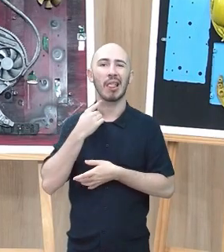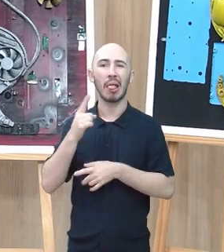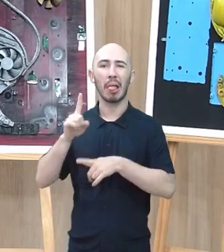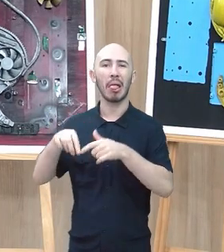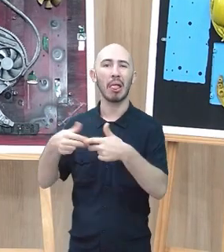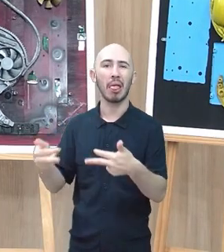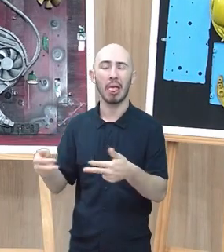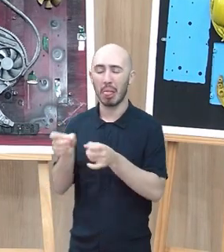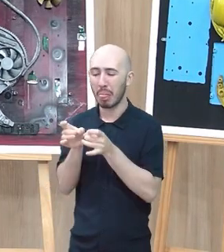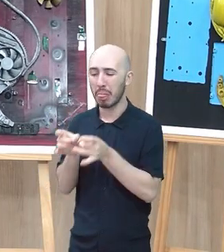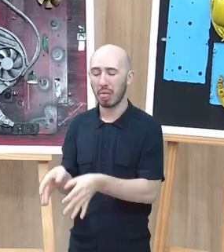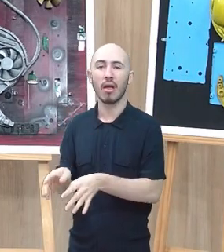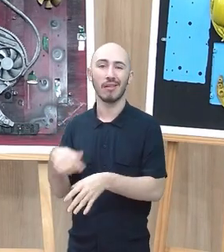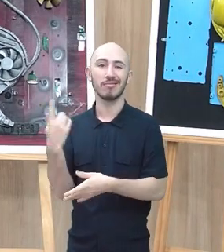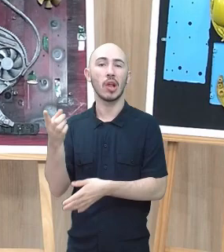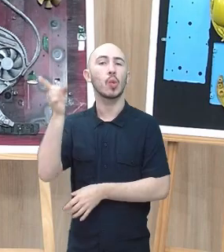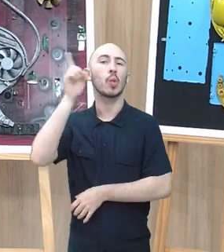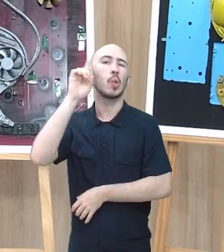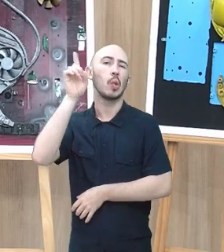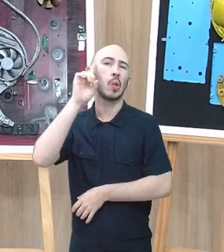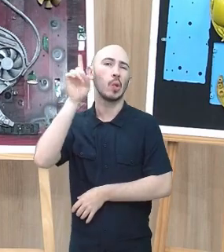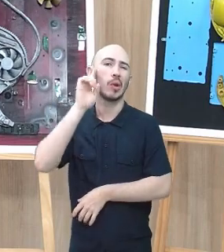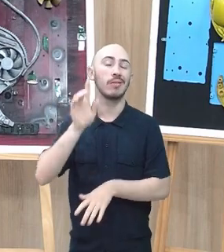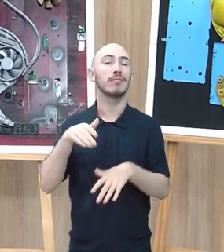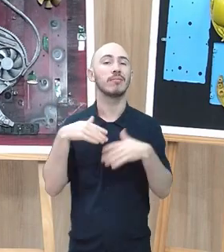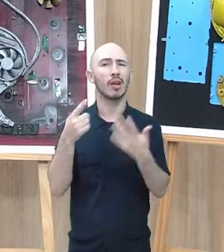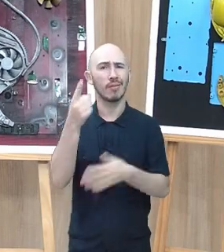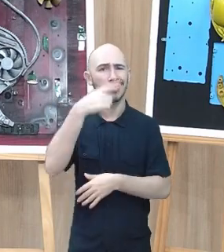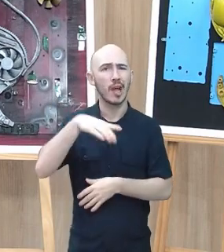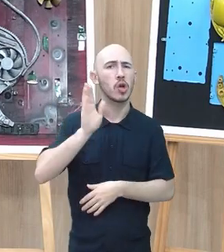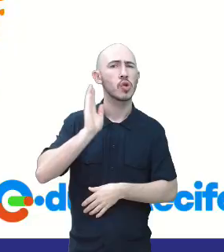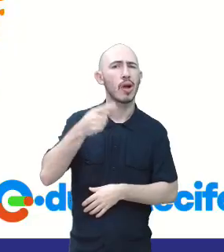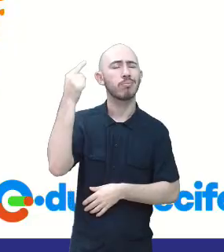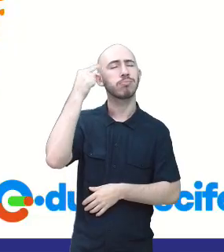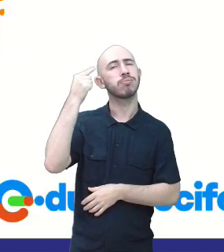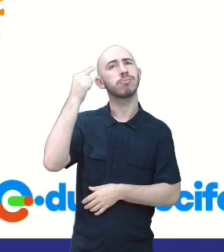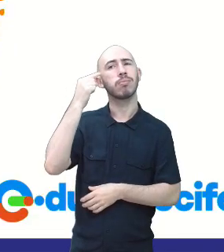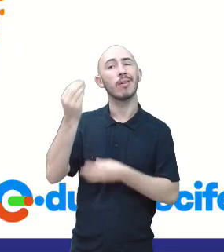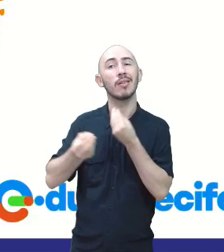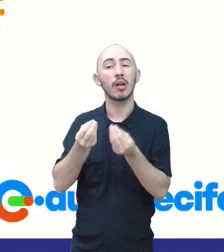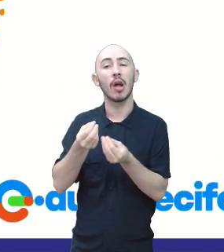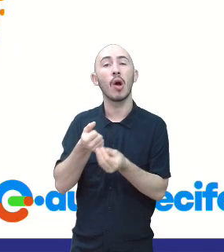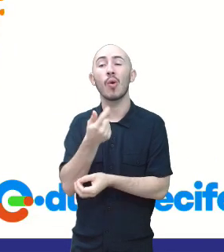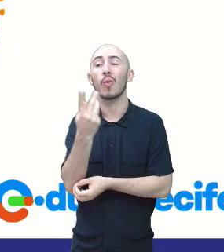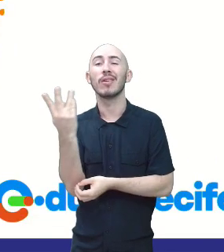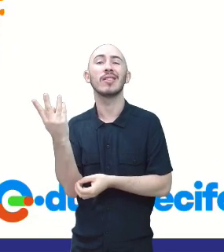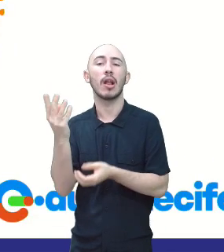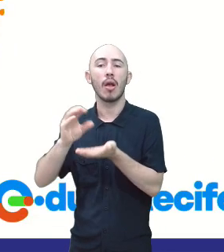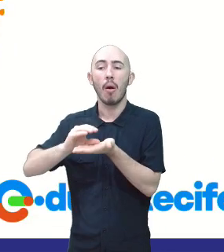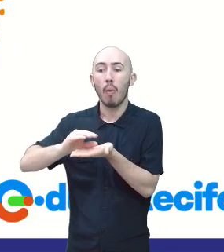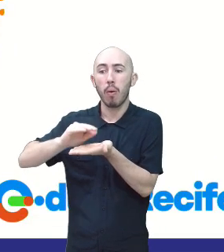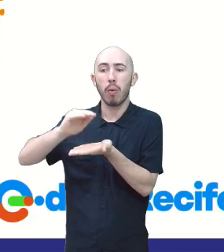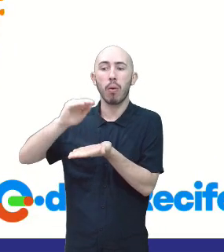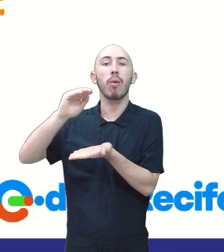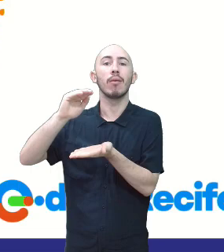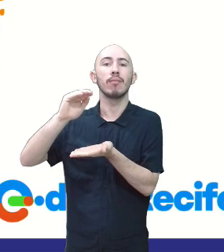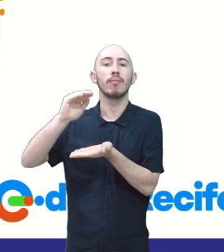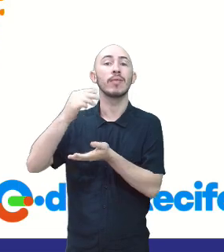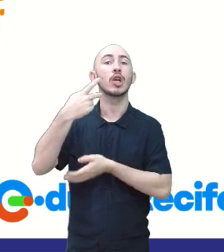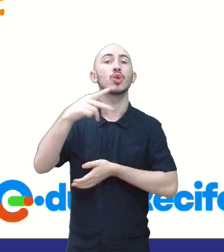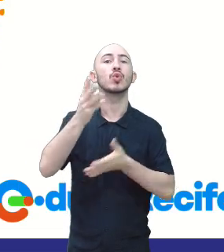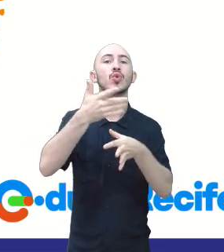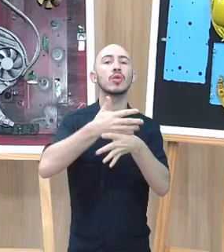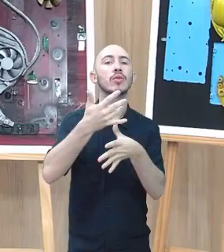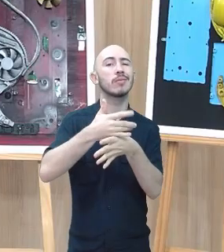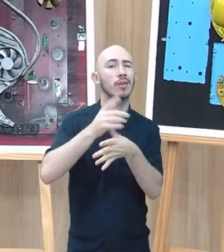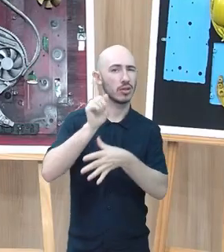produz diariamente, certo? Então, você já parou para pensar na quantidade de lixo que é produzida por dia na sua cidade?